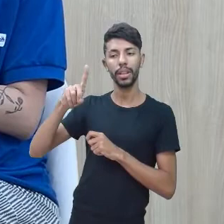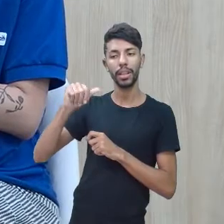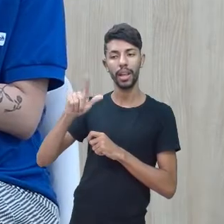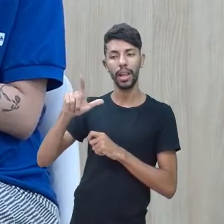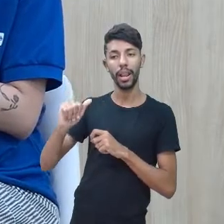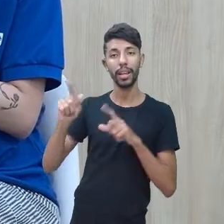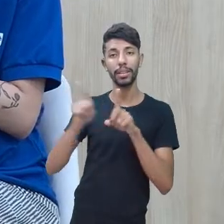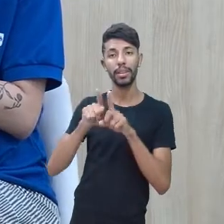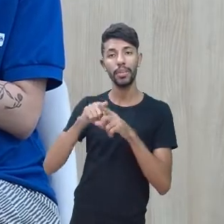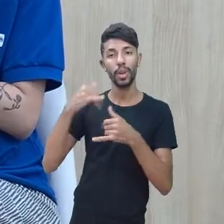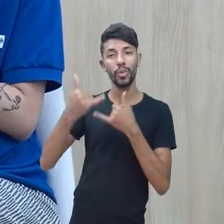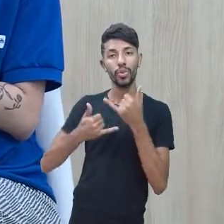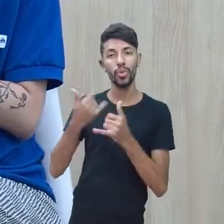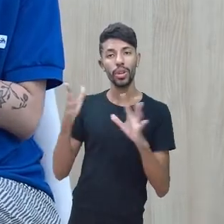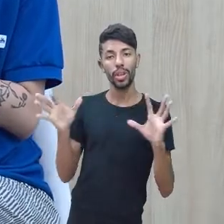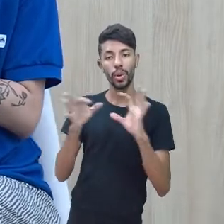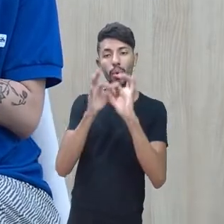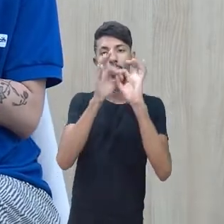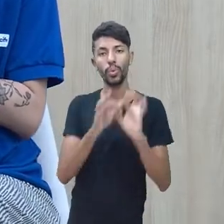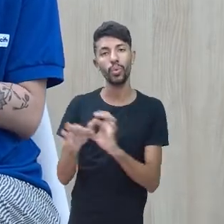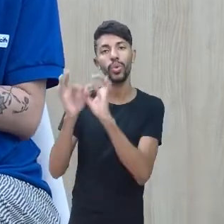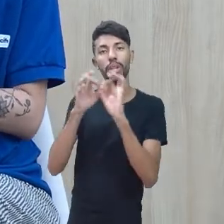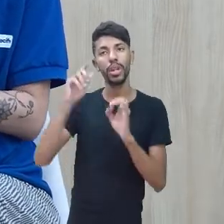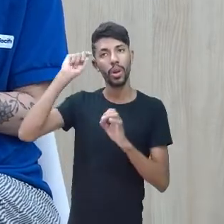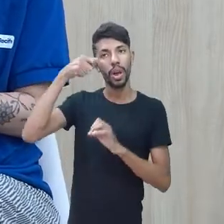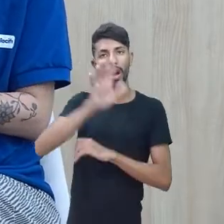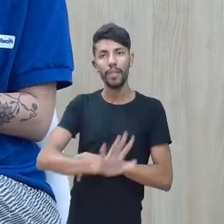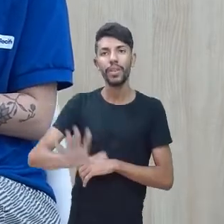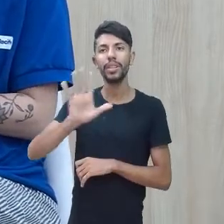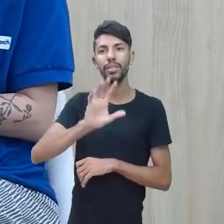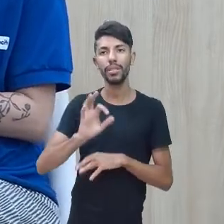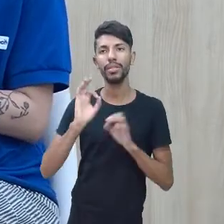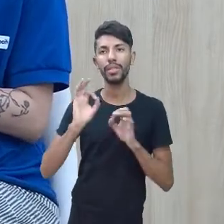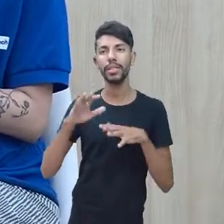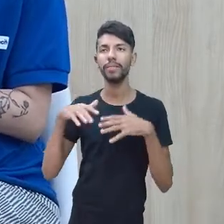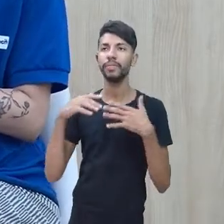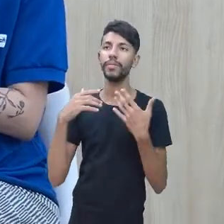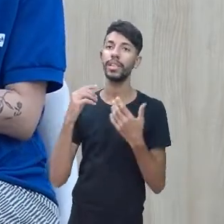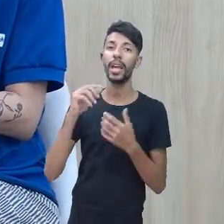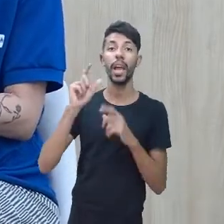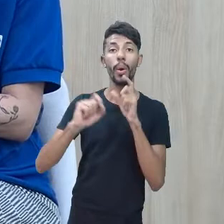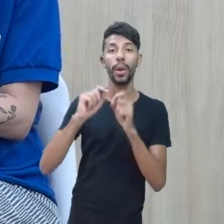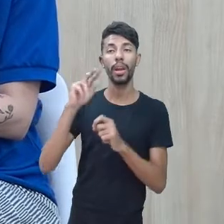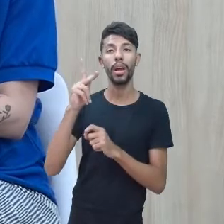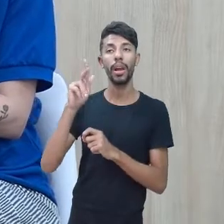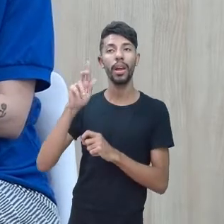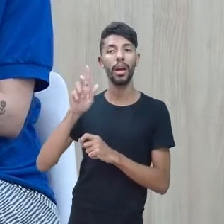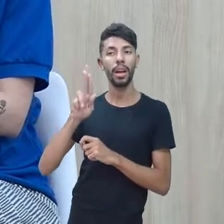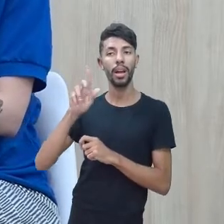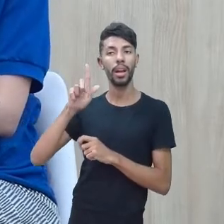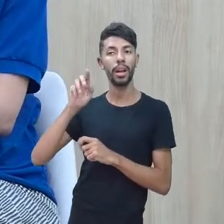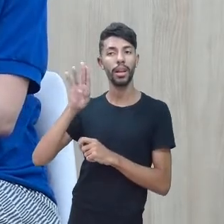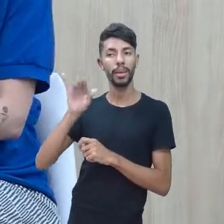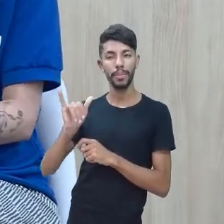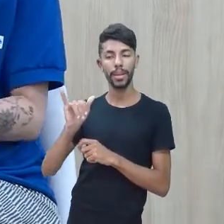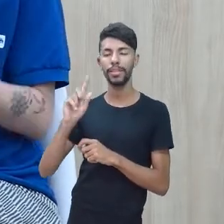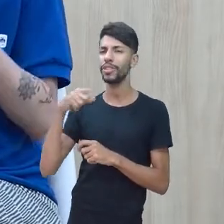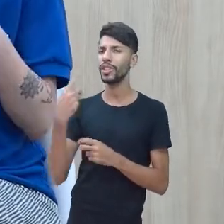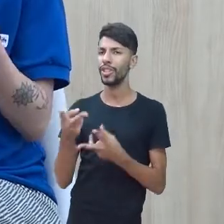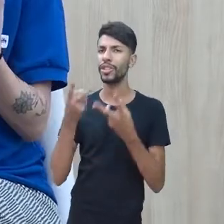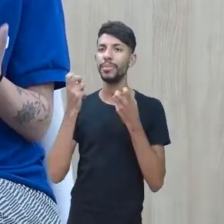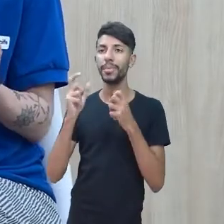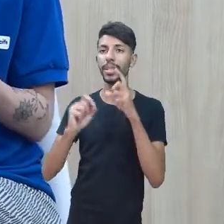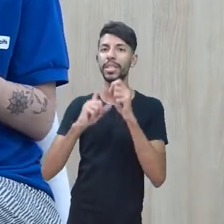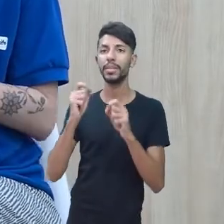rugby. Não sei se muitos de vocês conhecem, aí a gente vivenciou nesses últimos dias, né, agora vivenciando aí a Paralimpíada,